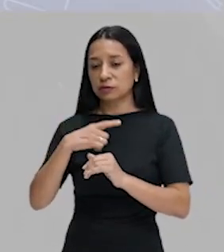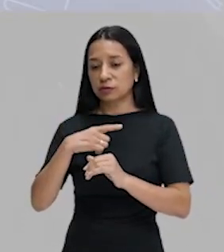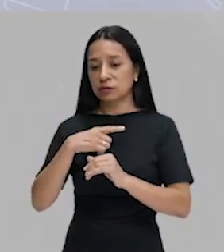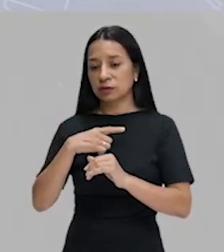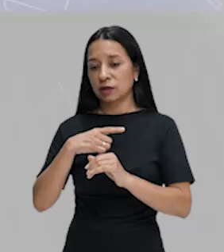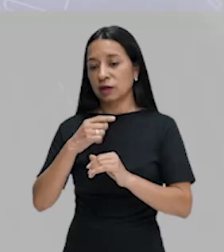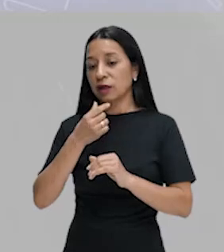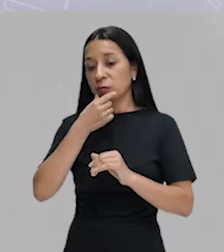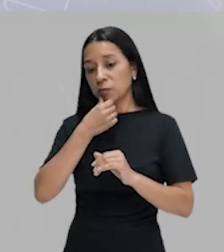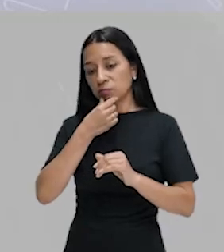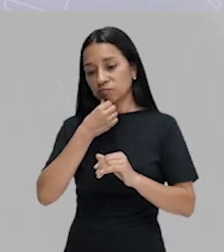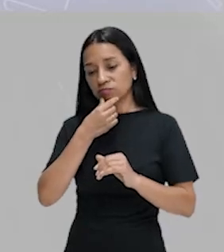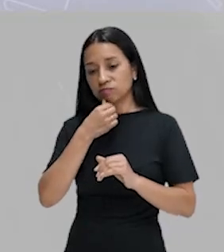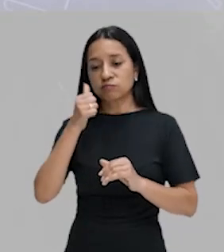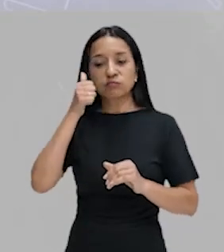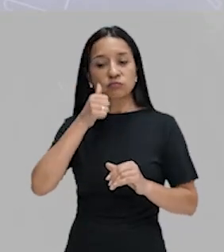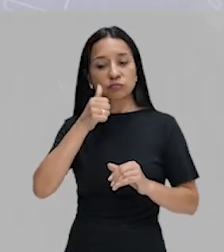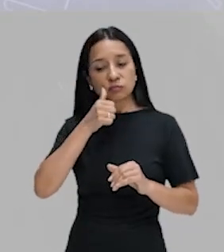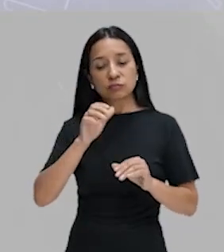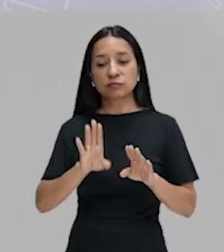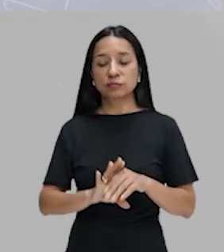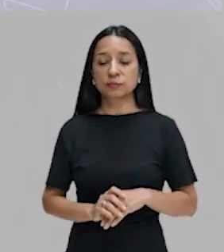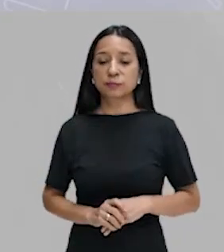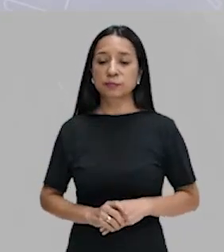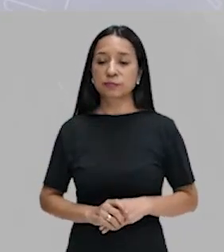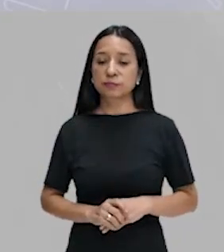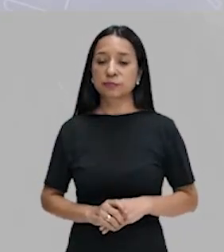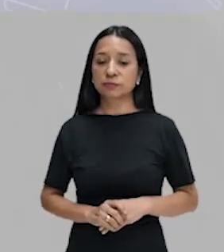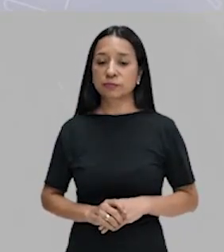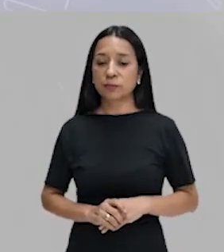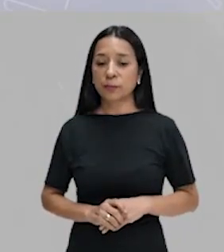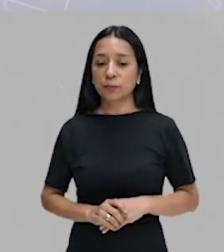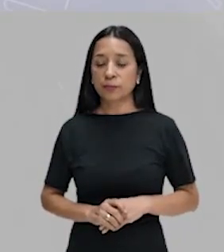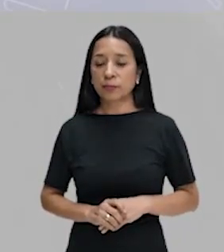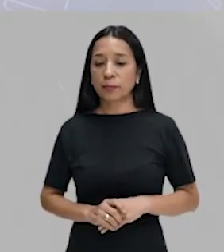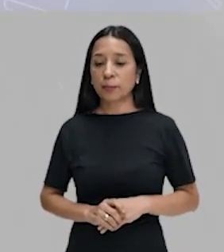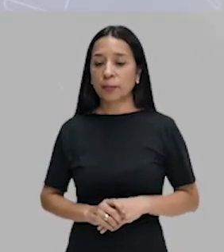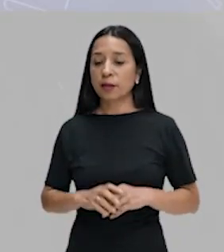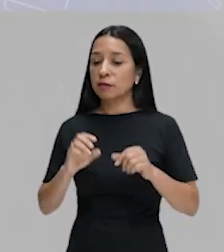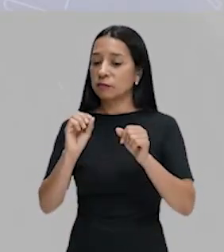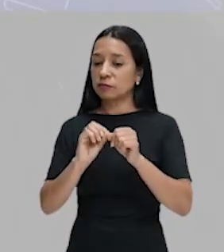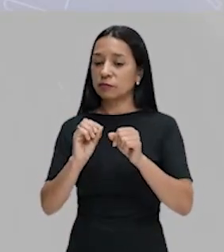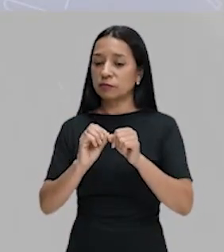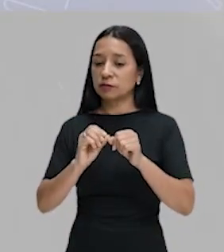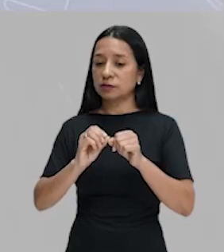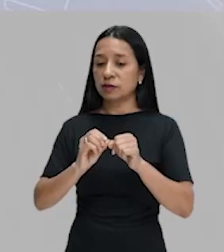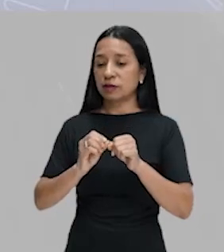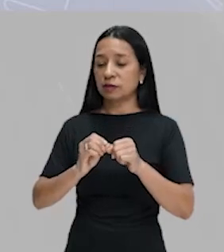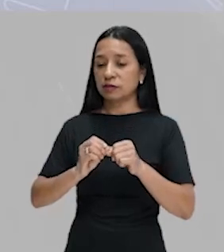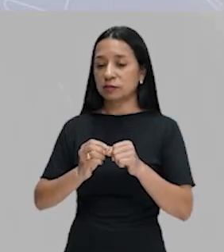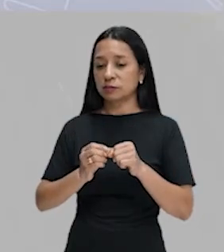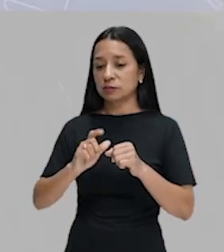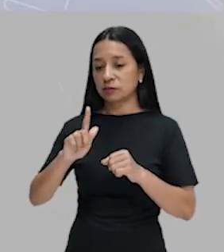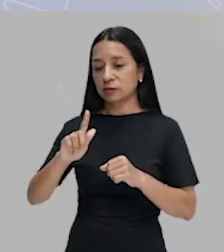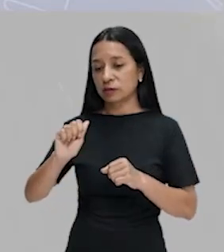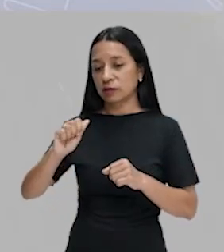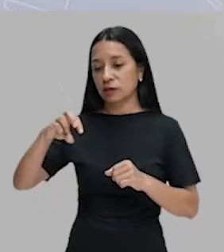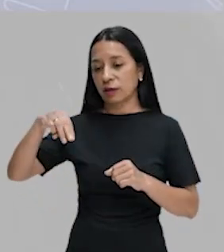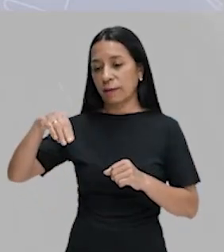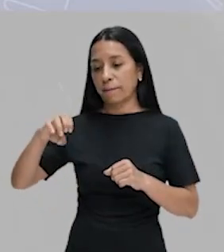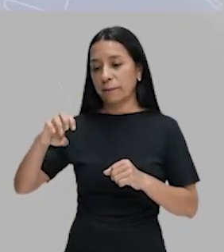medusas masculinas e medusa feminina. Essas medusas vão gerar gametas, ou